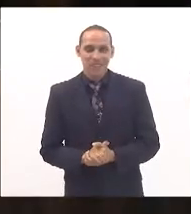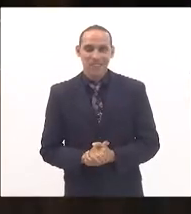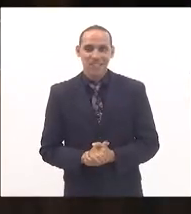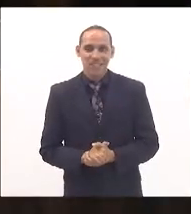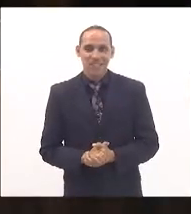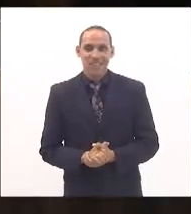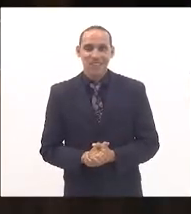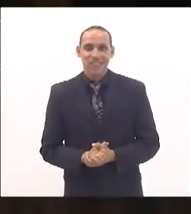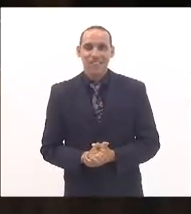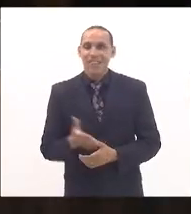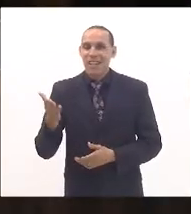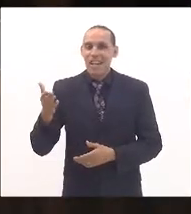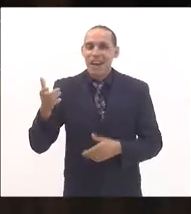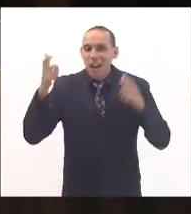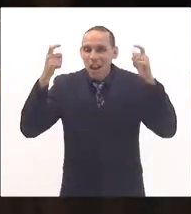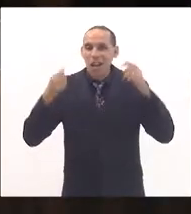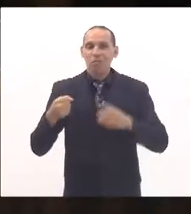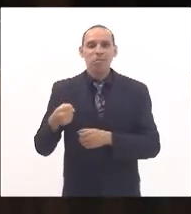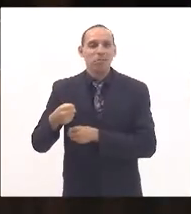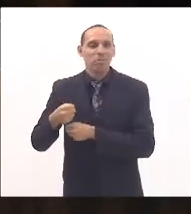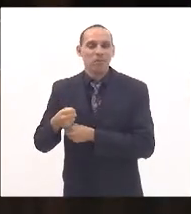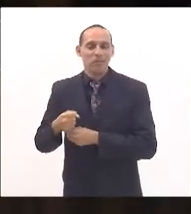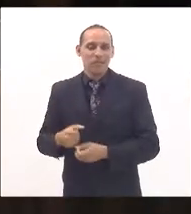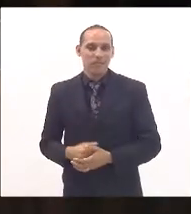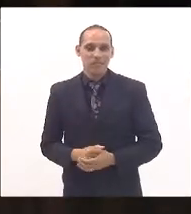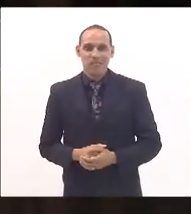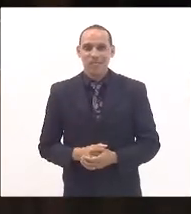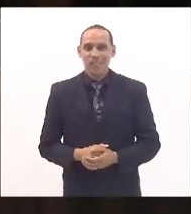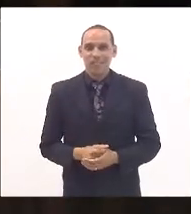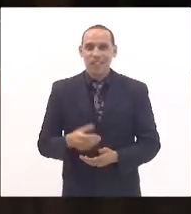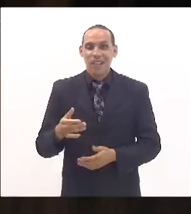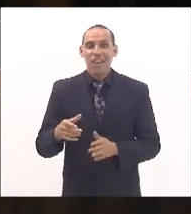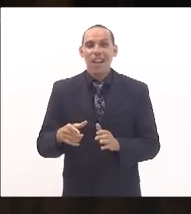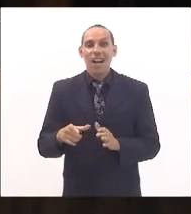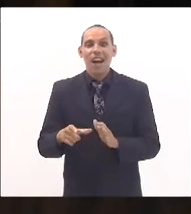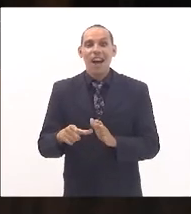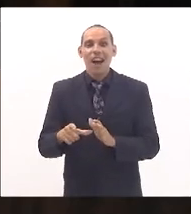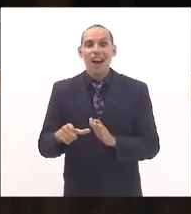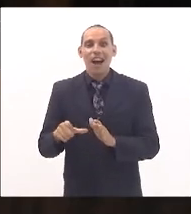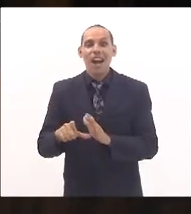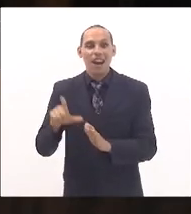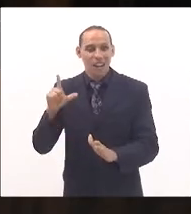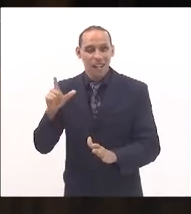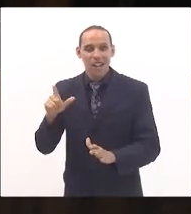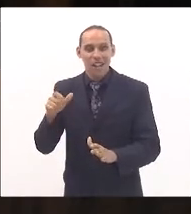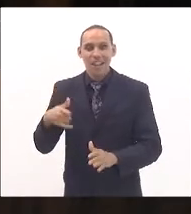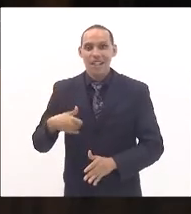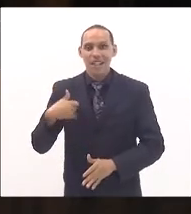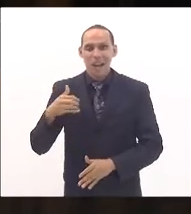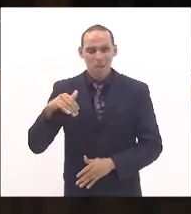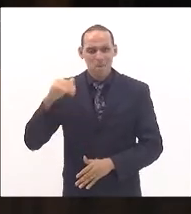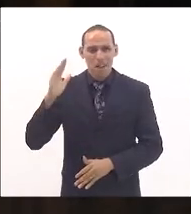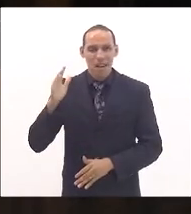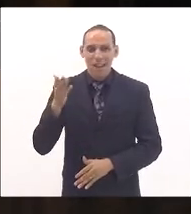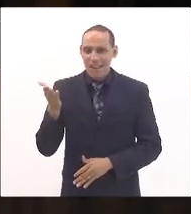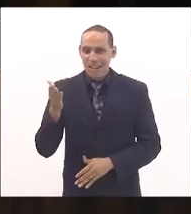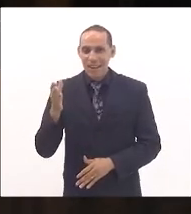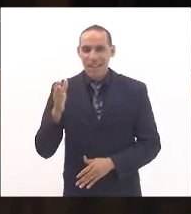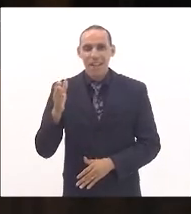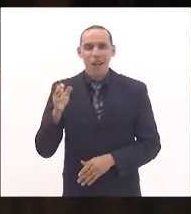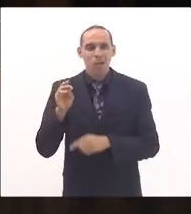imperador antes hein, de completar a maioridade, ele tinha um tutor.